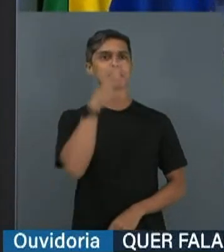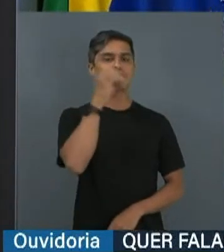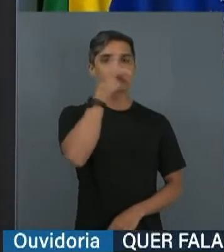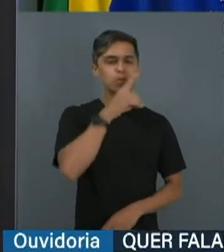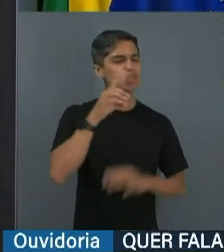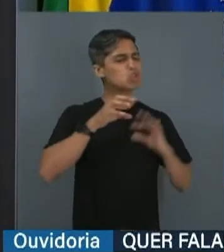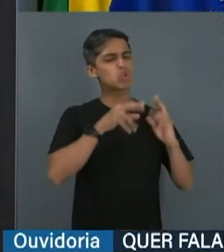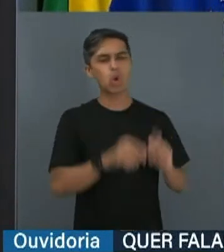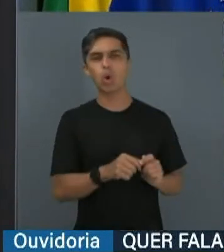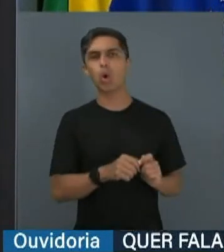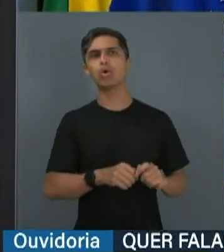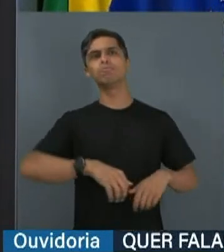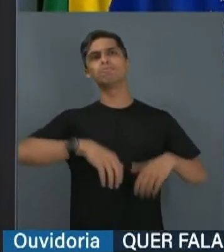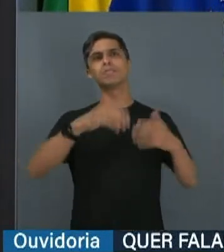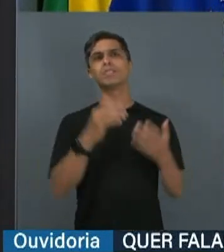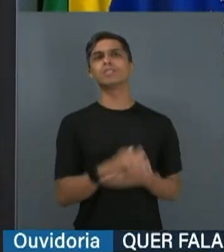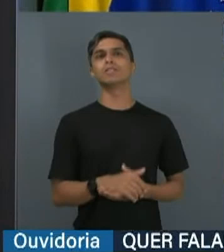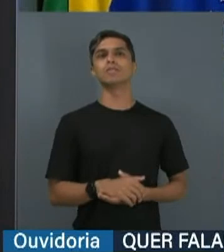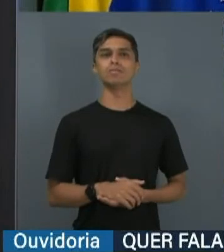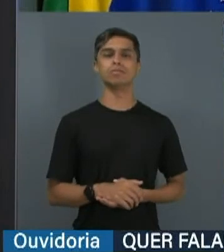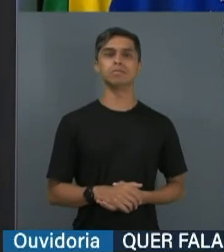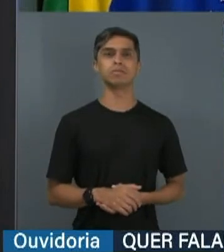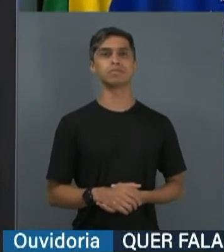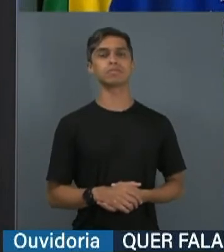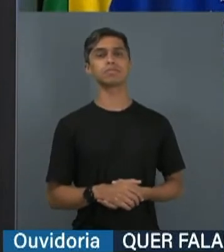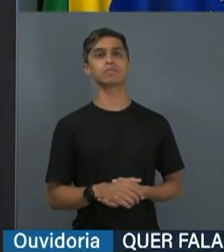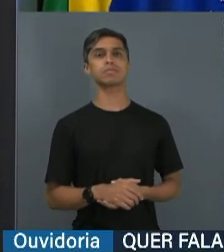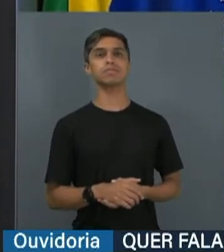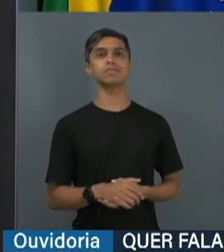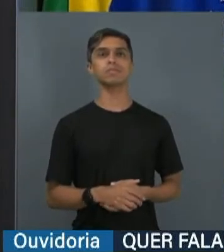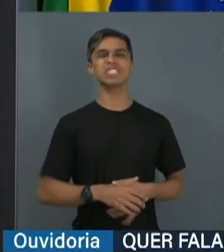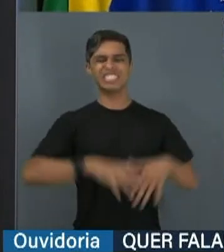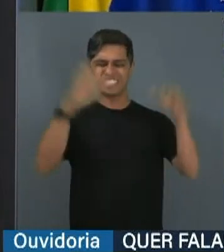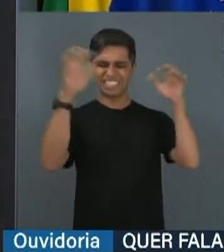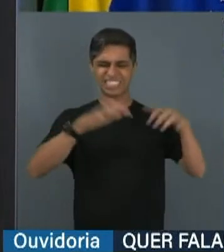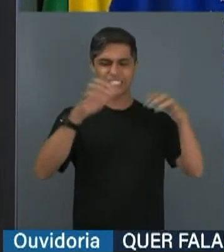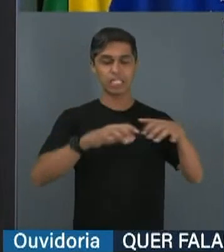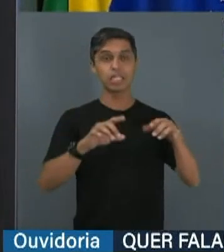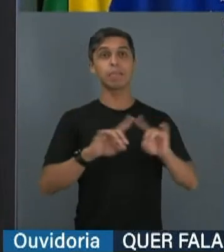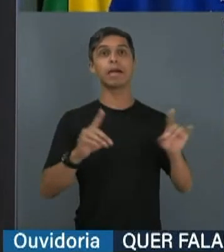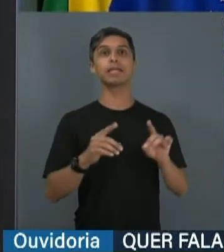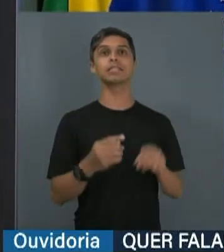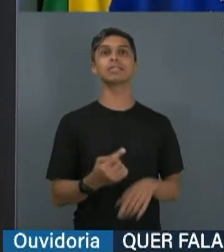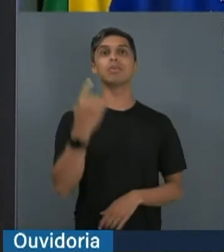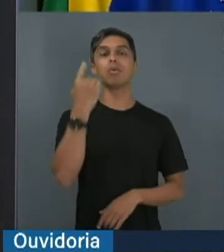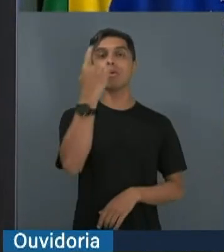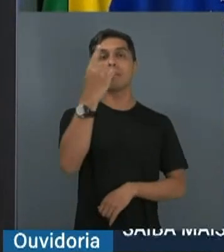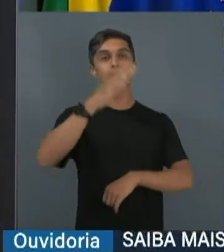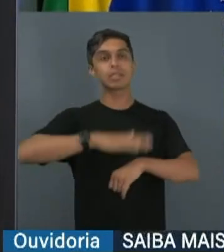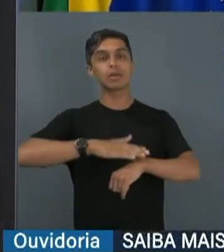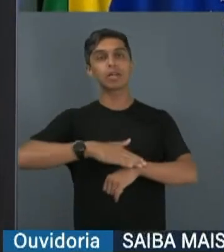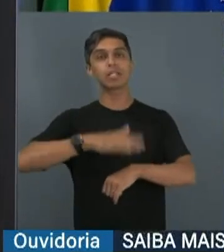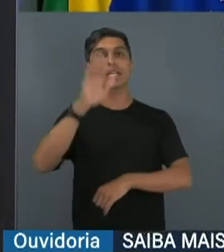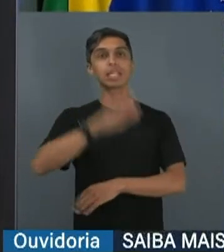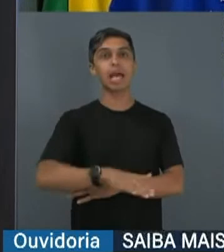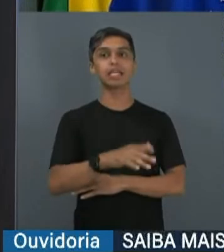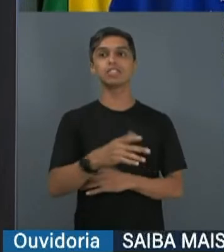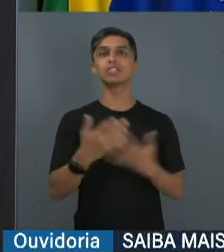1 hora para o evento, 3 horas da tarde, a chuva parou. Rapaz,